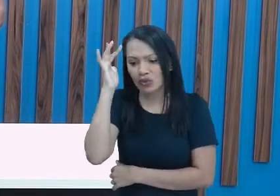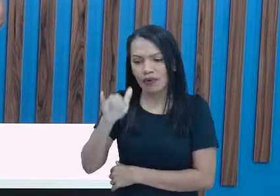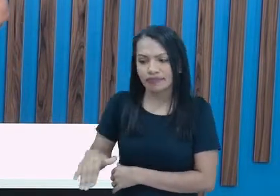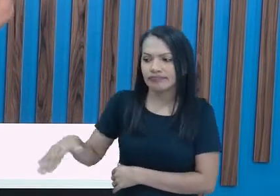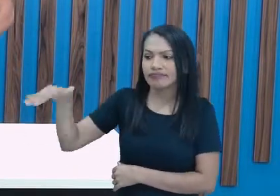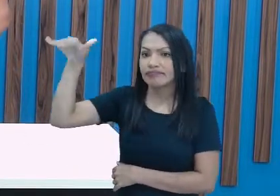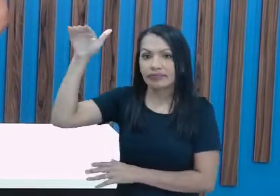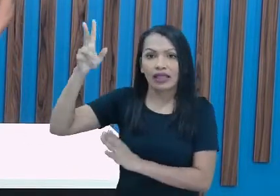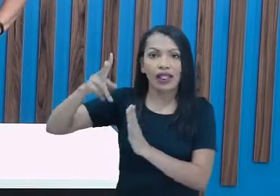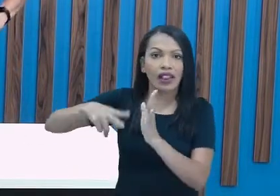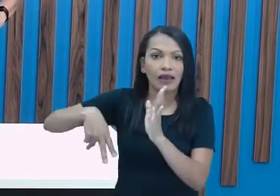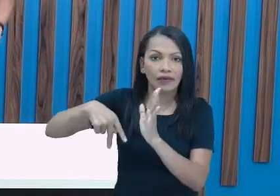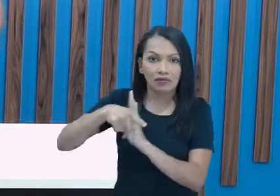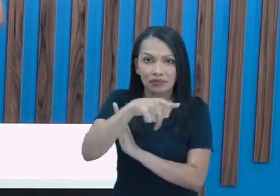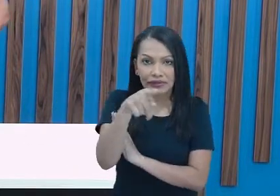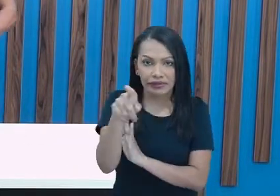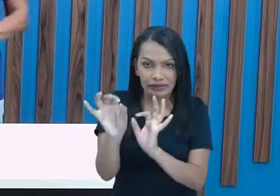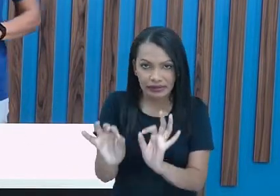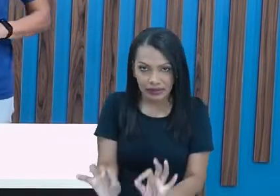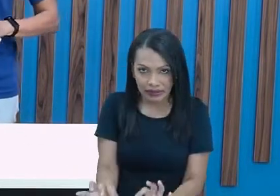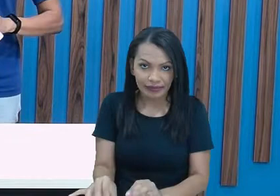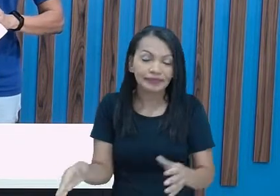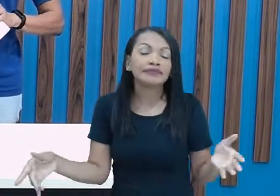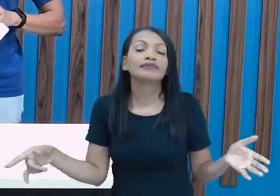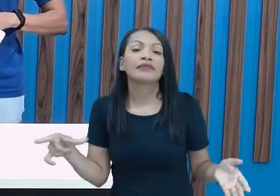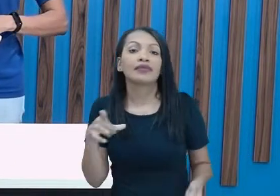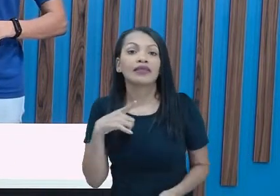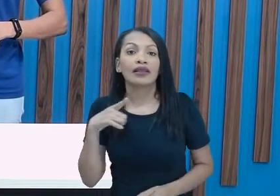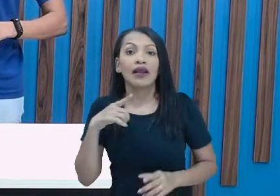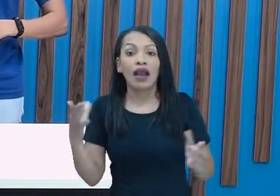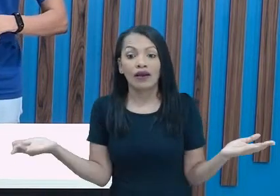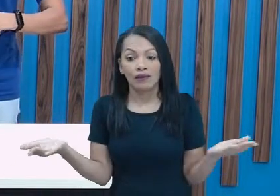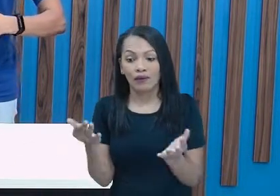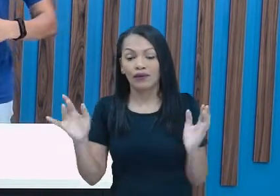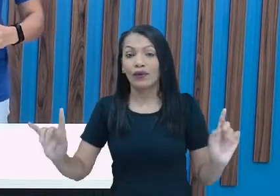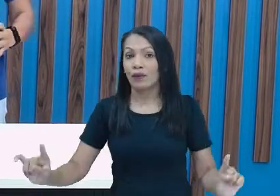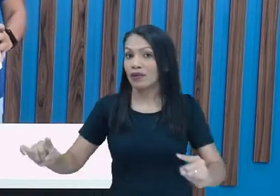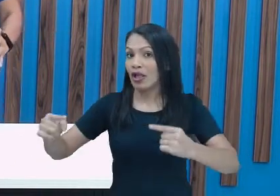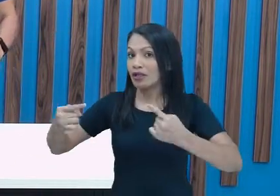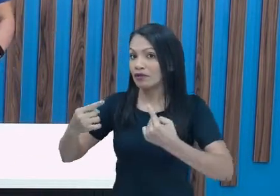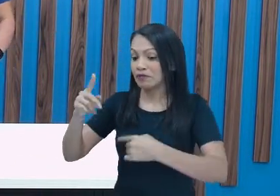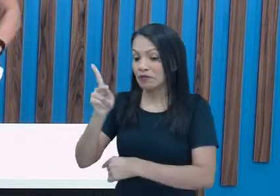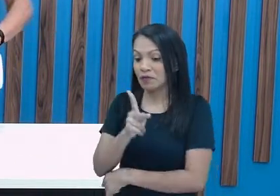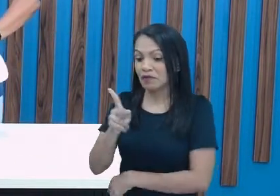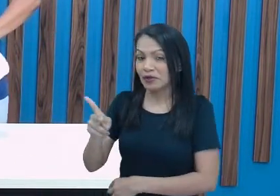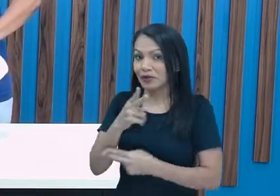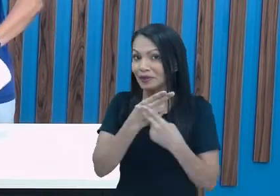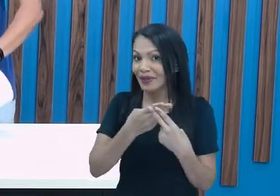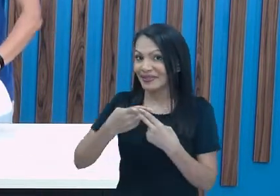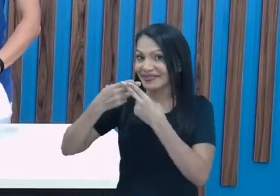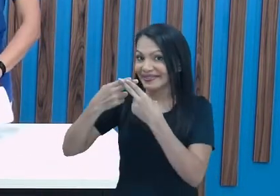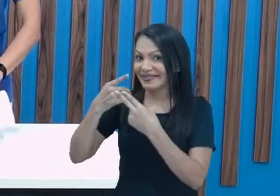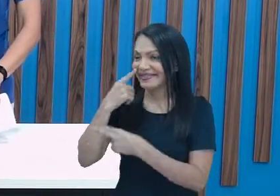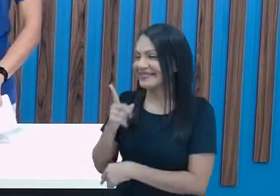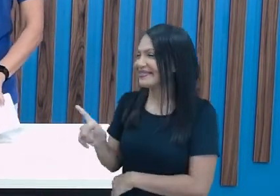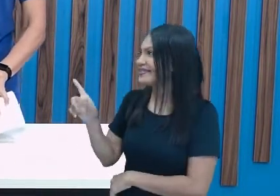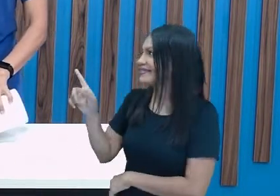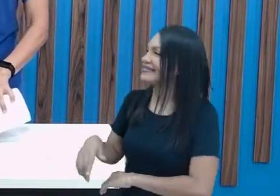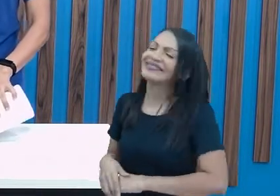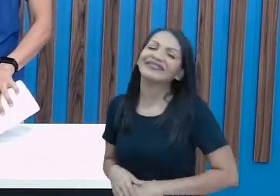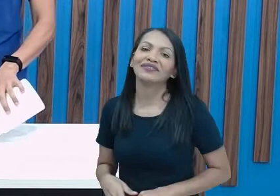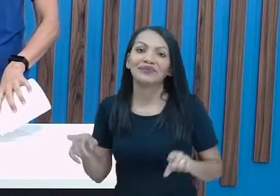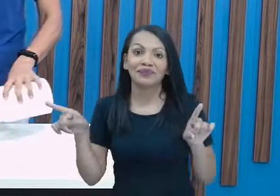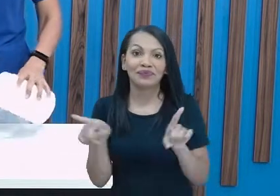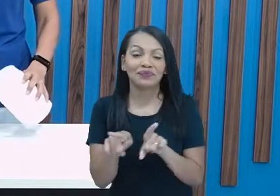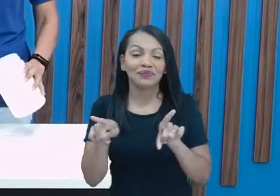aqui com a nossa aula. Eu tenho até um desafio para a professora Iris. Eu trouxe aqui um potinho. Assim como o monstro